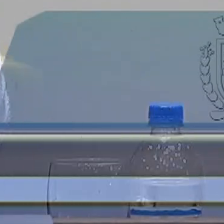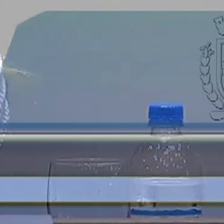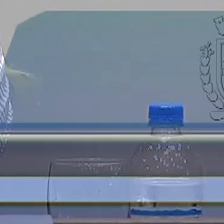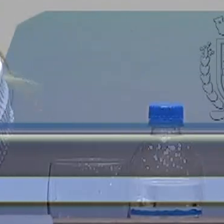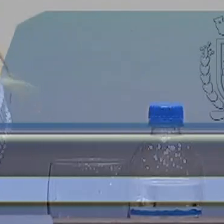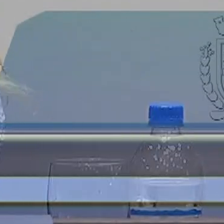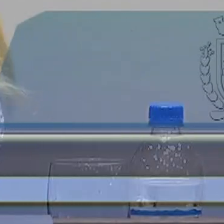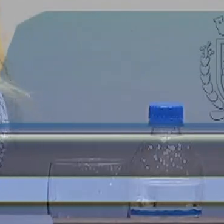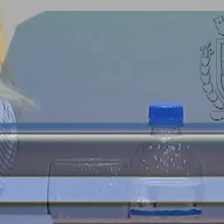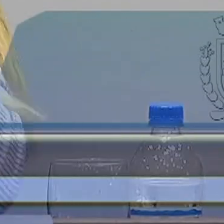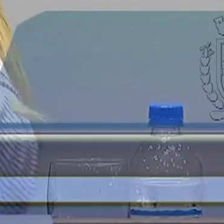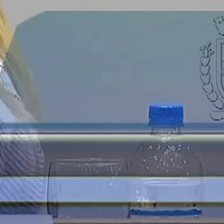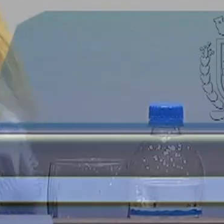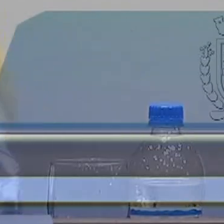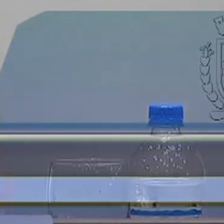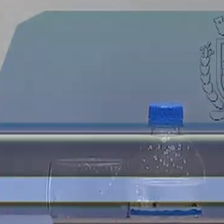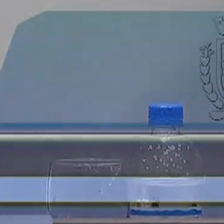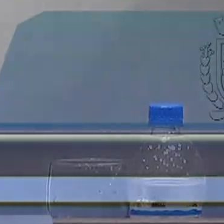Ingressamos no grande expediente.